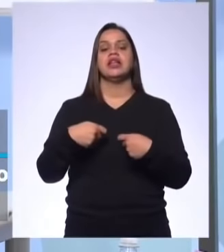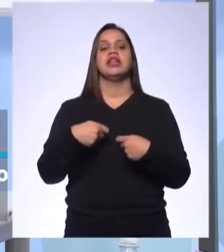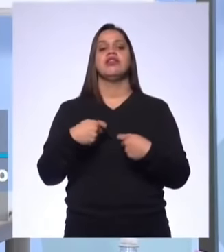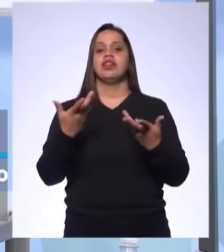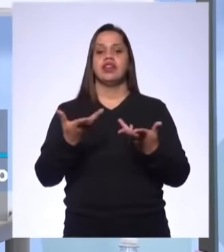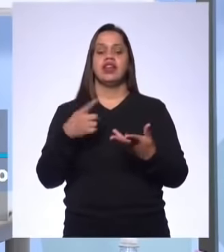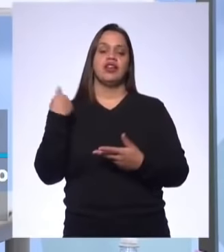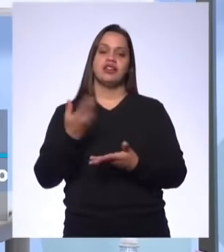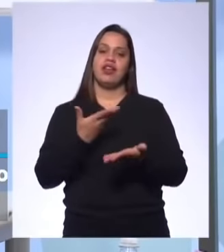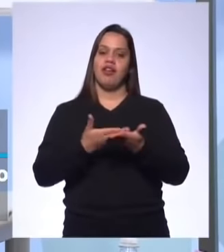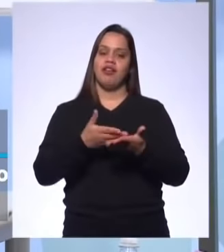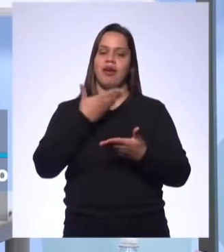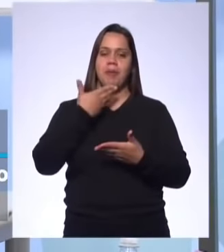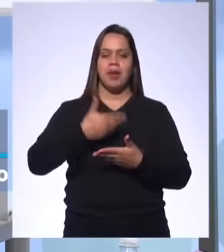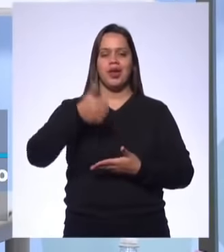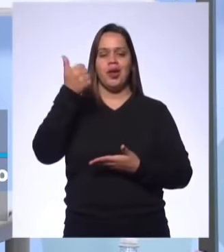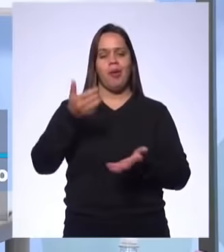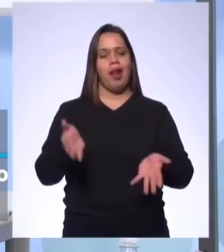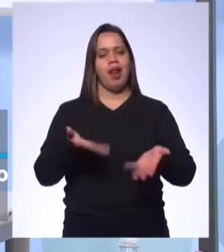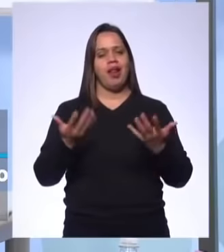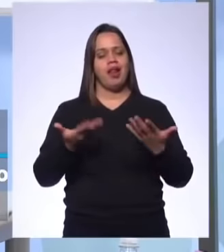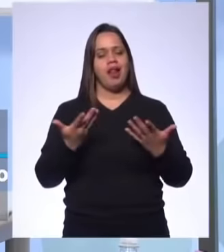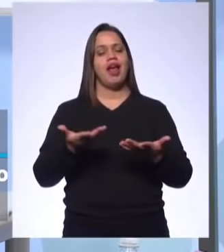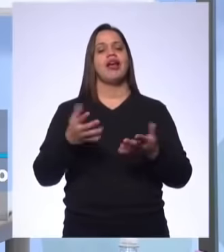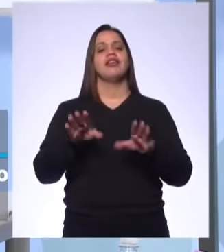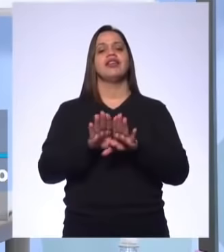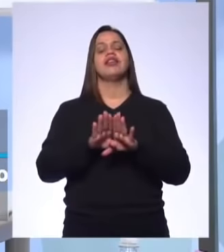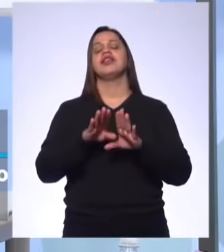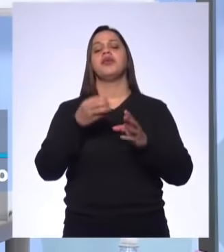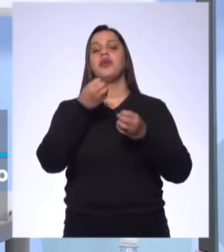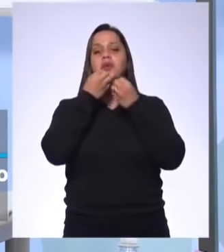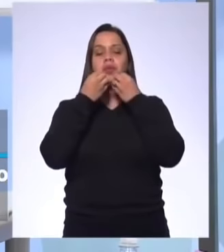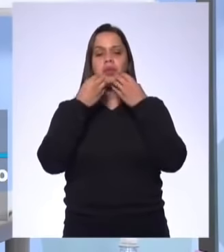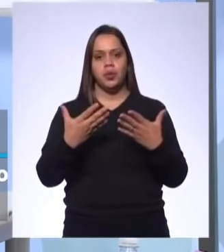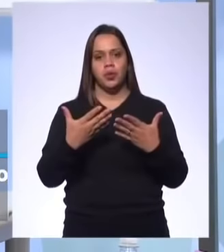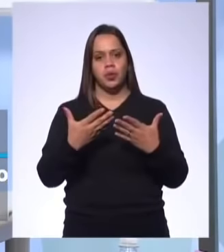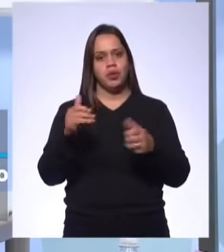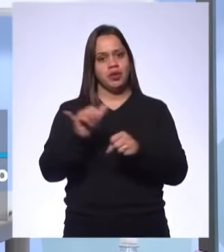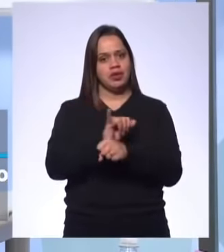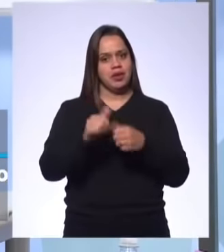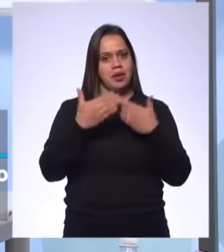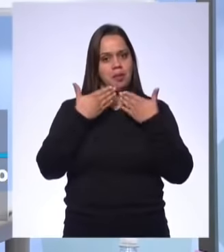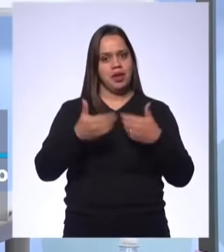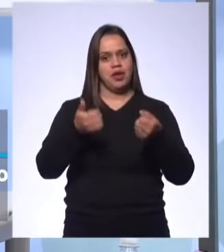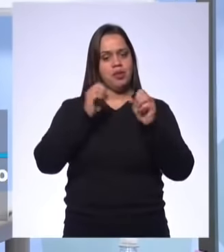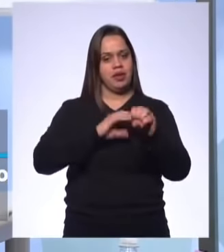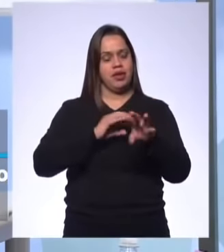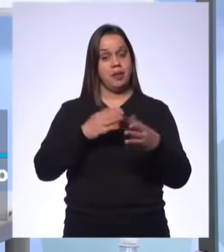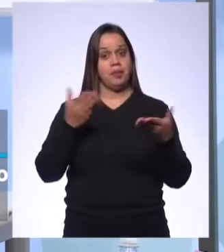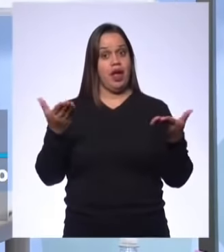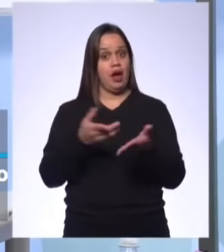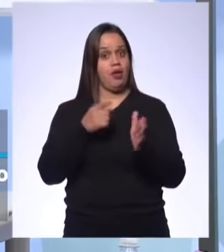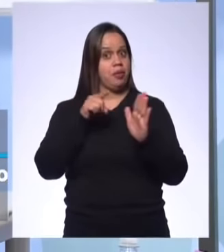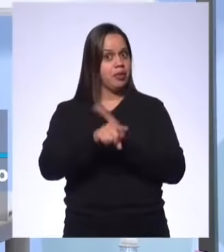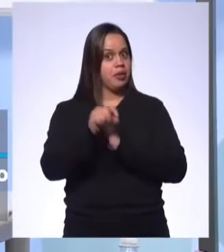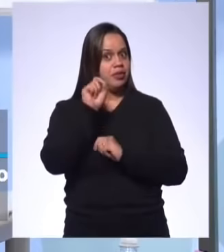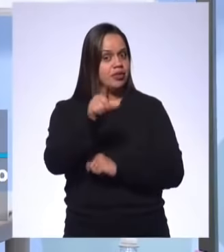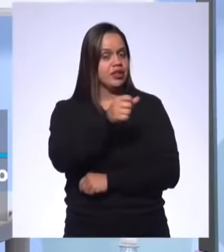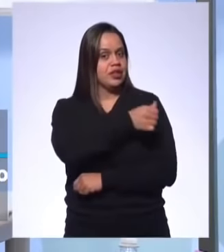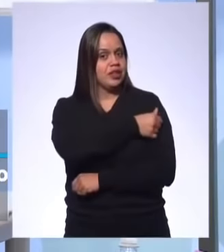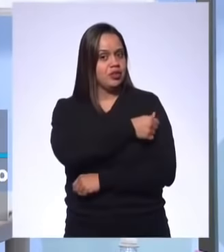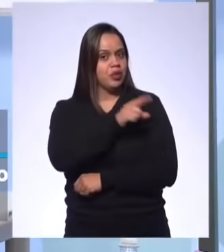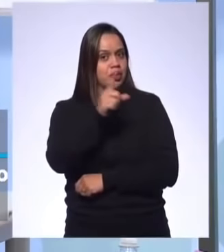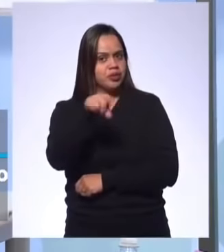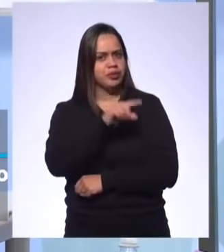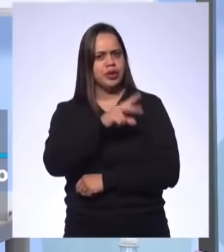mais leve, mais didática. E olha só, pessoal, sexto ano, agora é com vocês aqui a minha conversa. Vocês